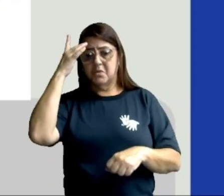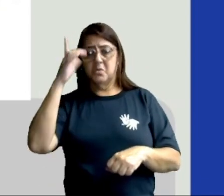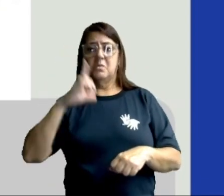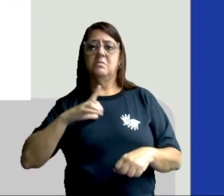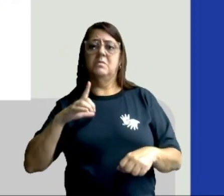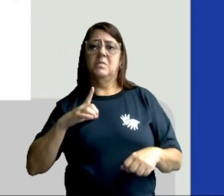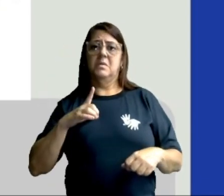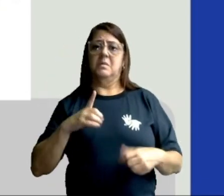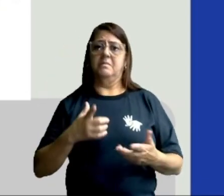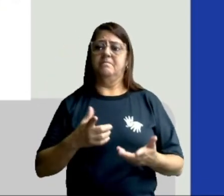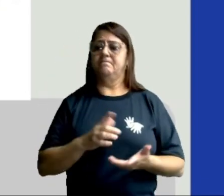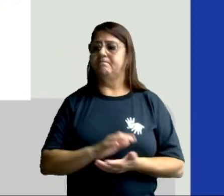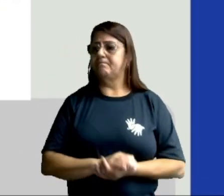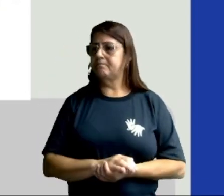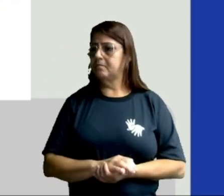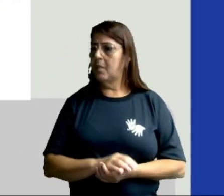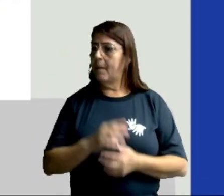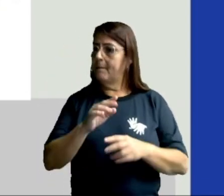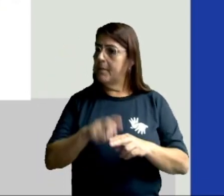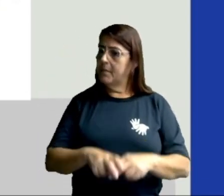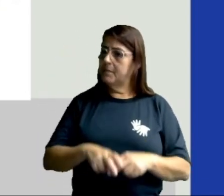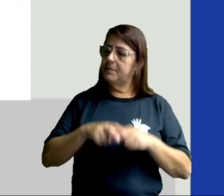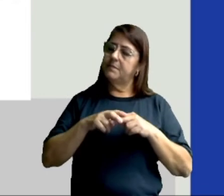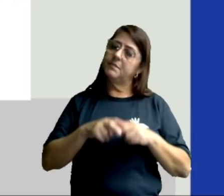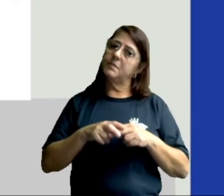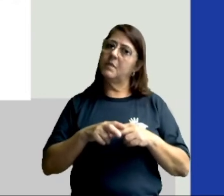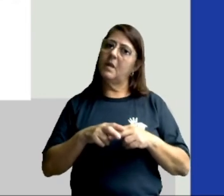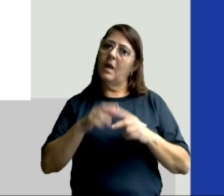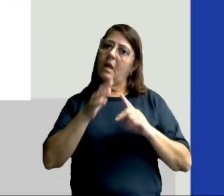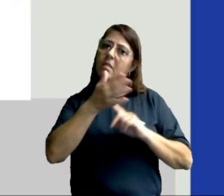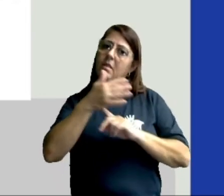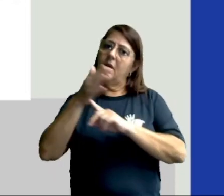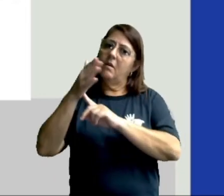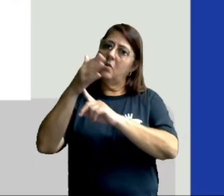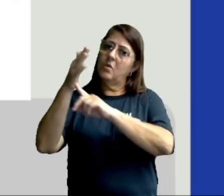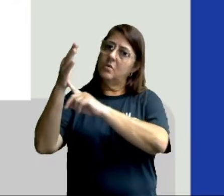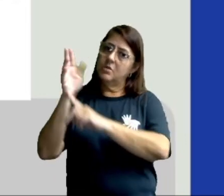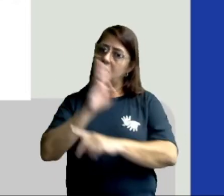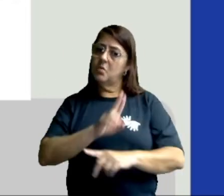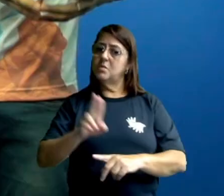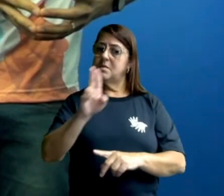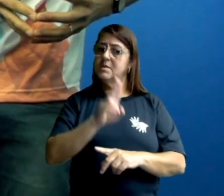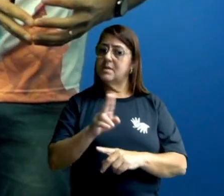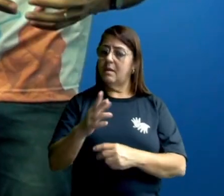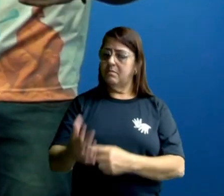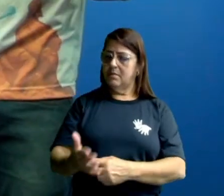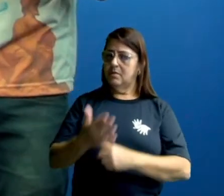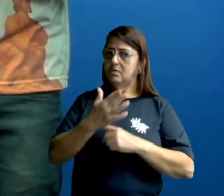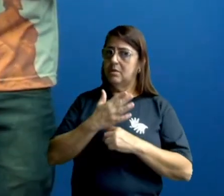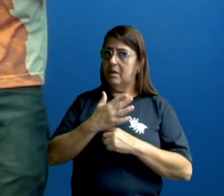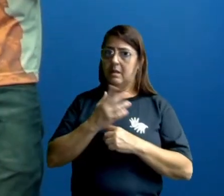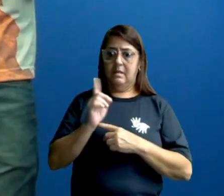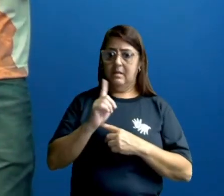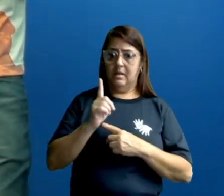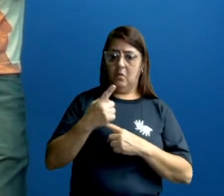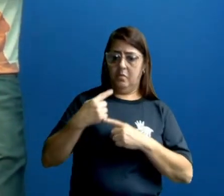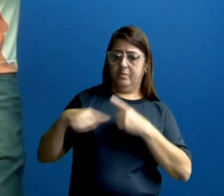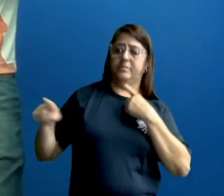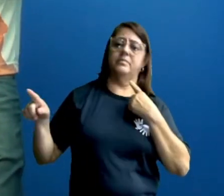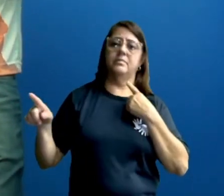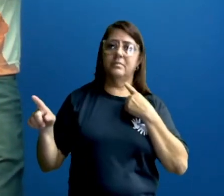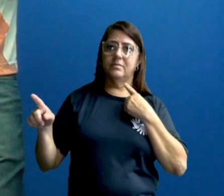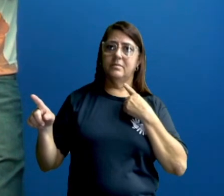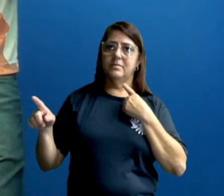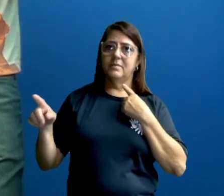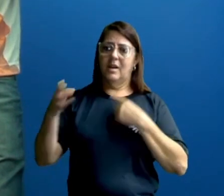estar provocando, tá certo? Portanto, a tecnologia ela deve ser utilizada a nosso favor e não como nossa